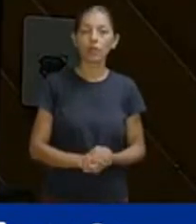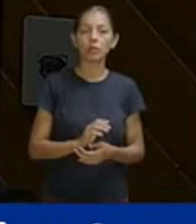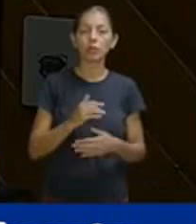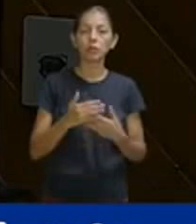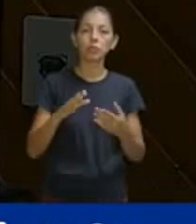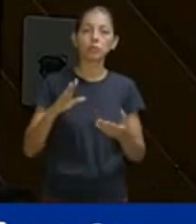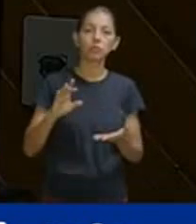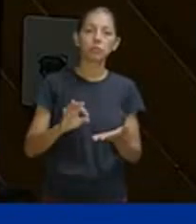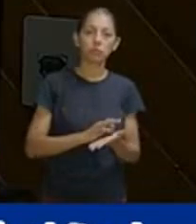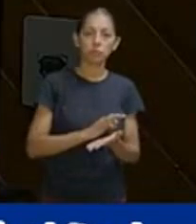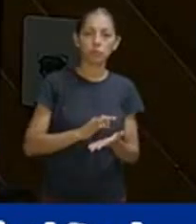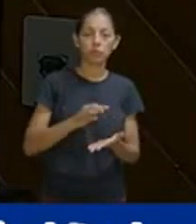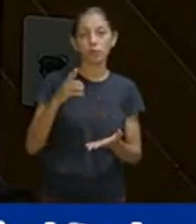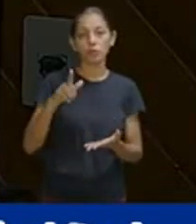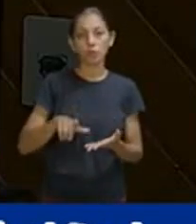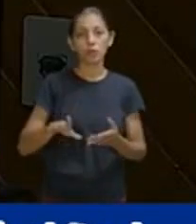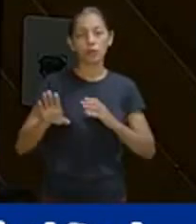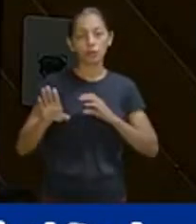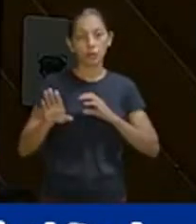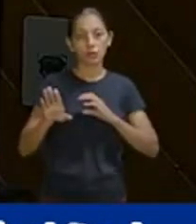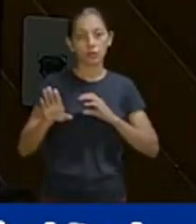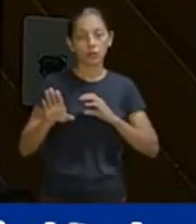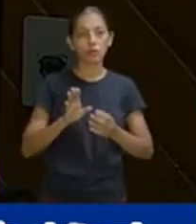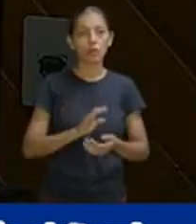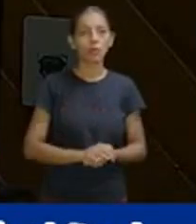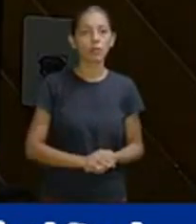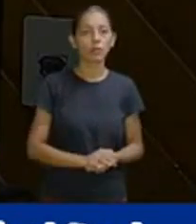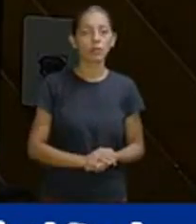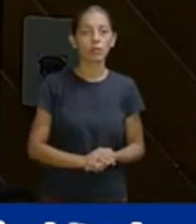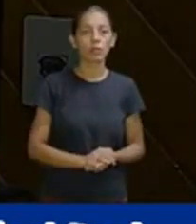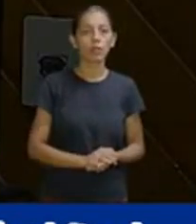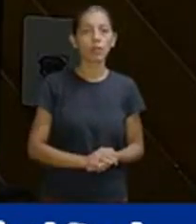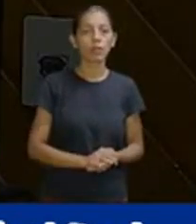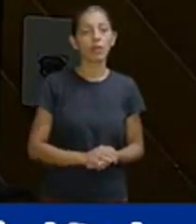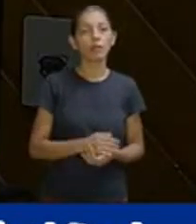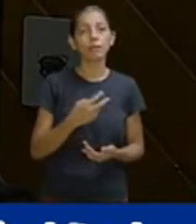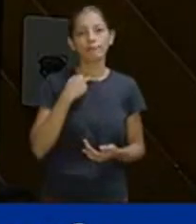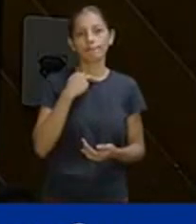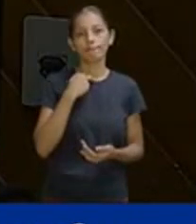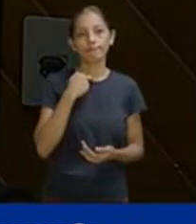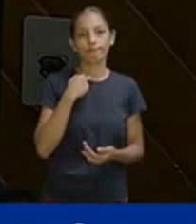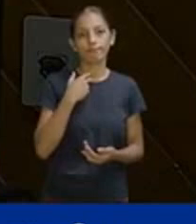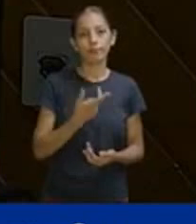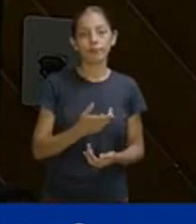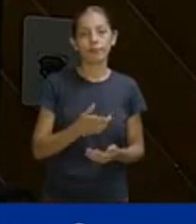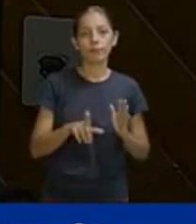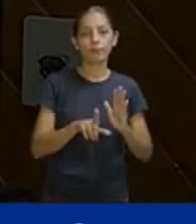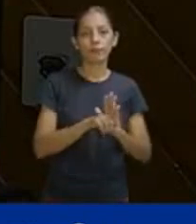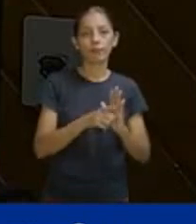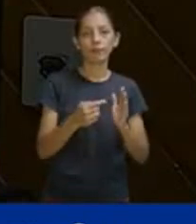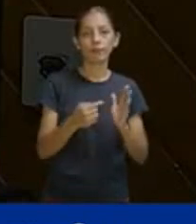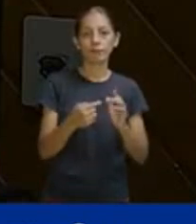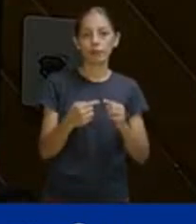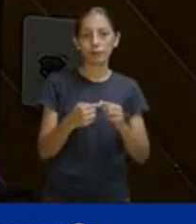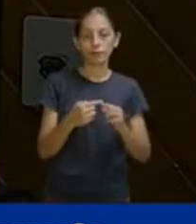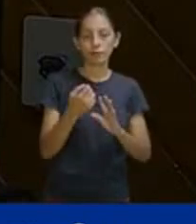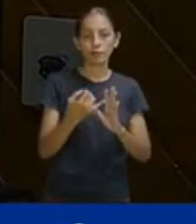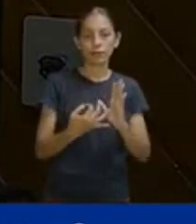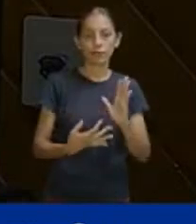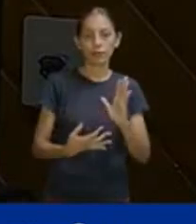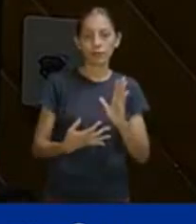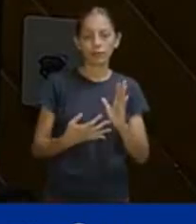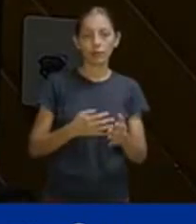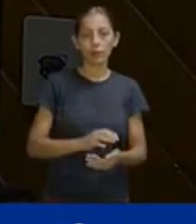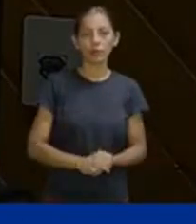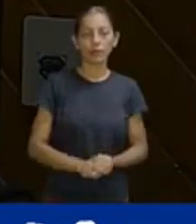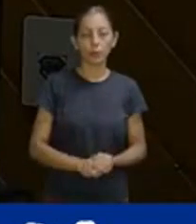há julgamento das contas como não prestada, nos termos do que dispõe a legislação eleitoral vigente. O acordo embargado deixou claro